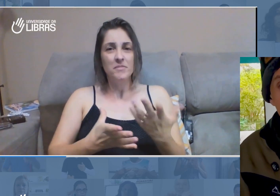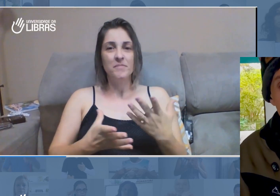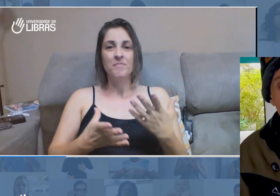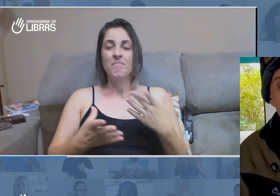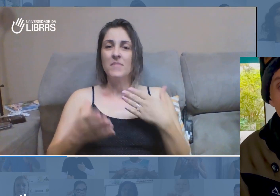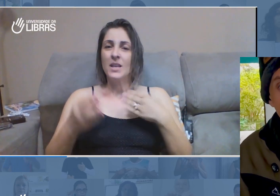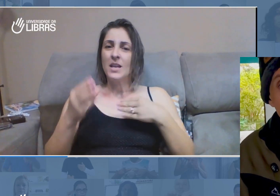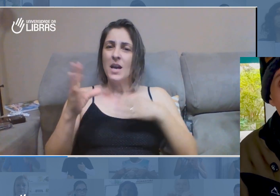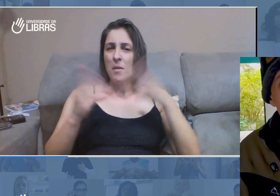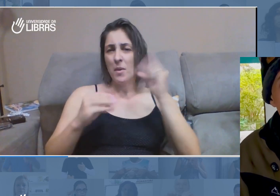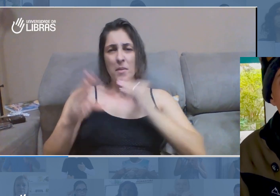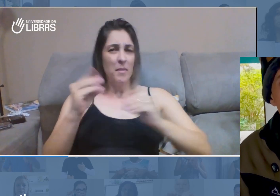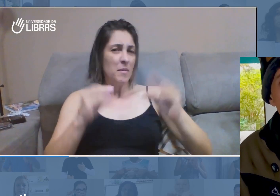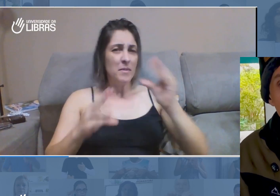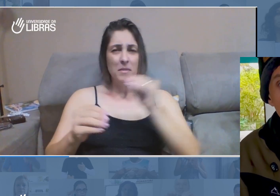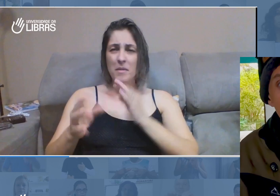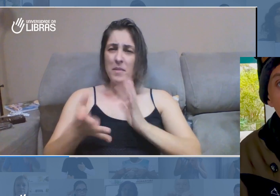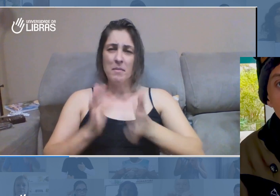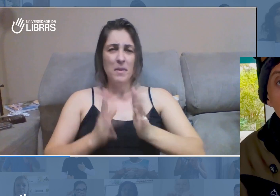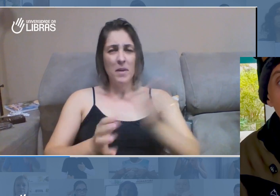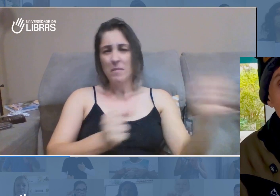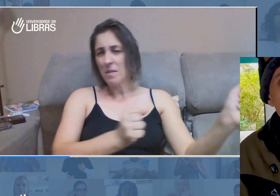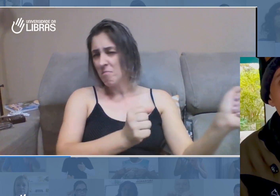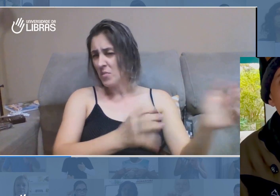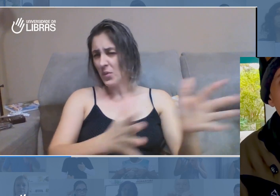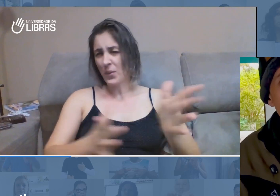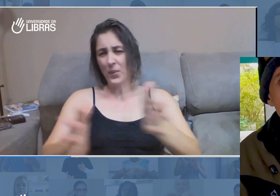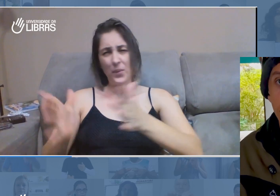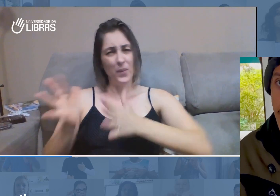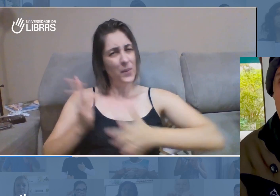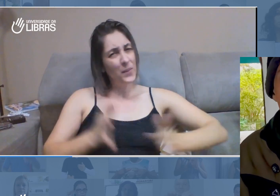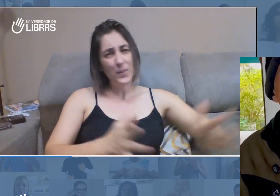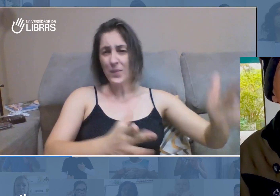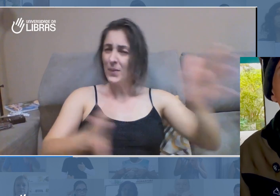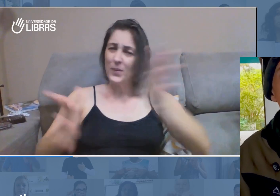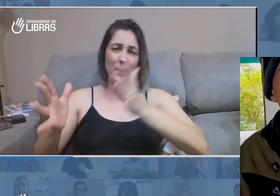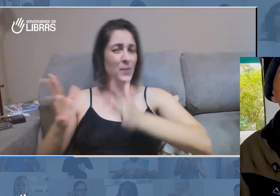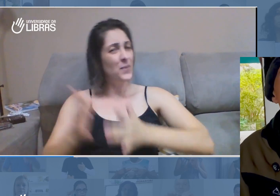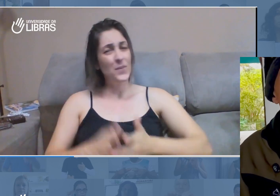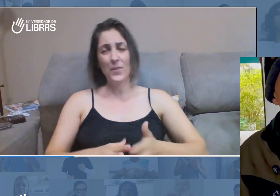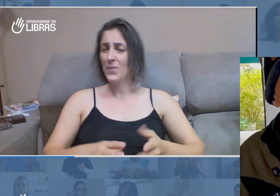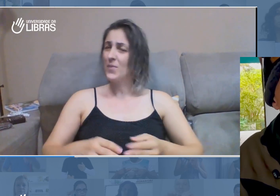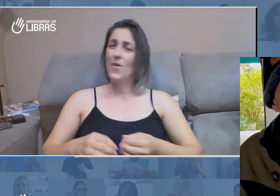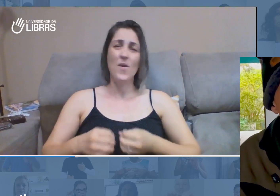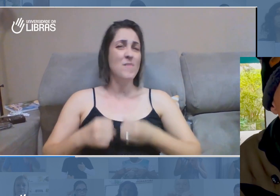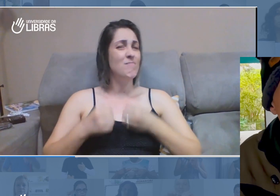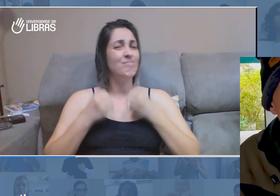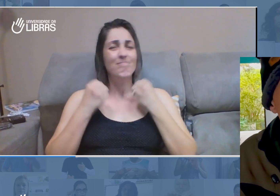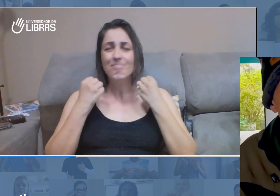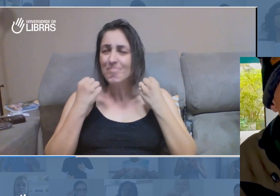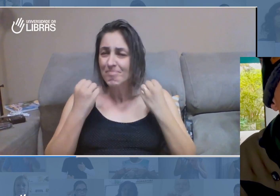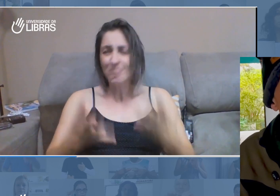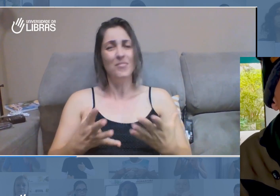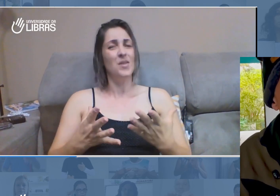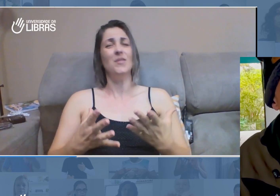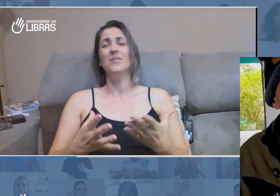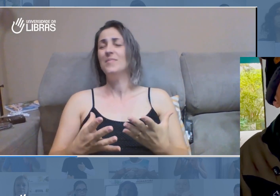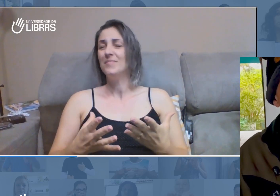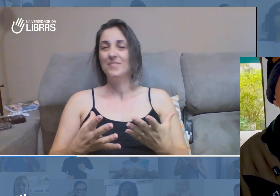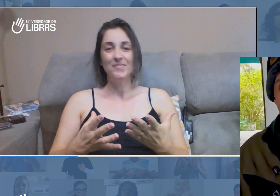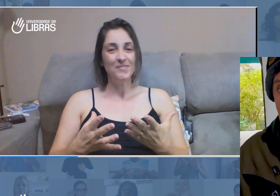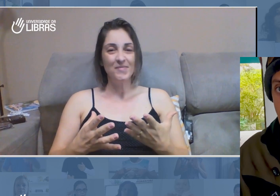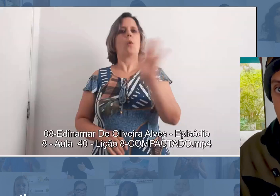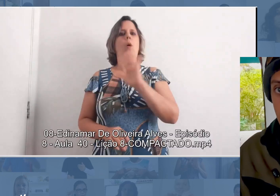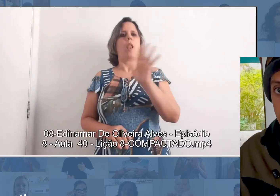da região dela, justamente por essa possibilidade de comunicação, por essa possibilidade de